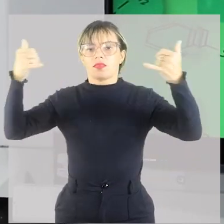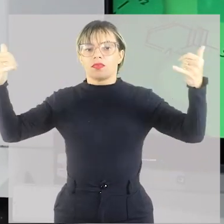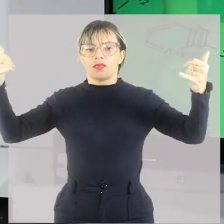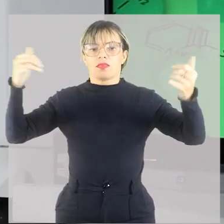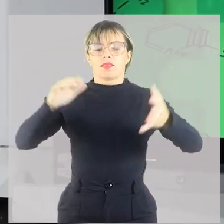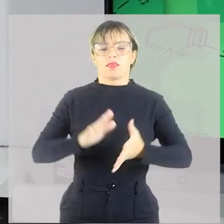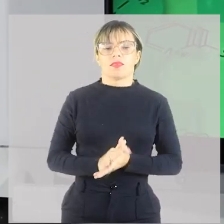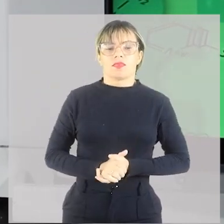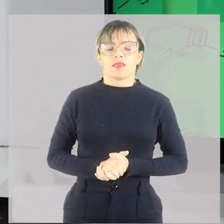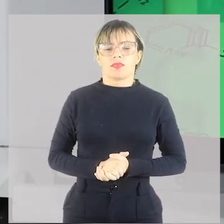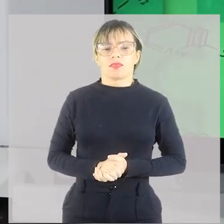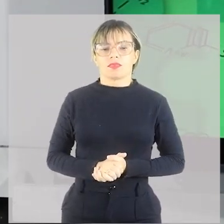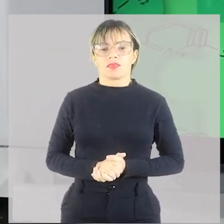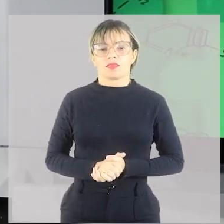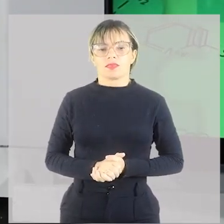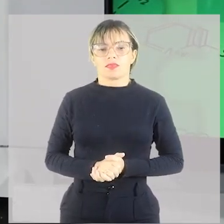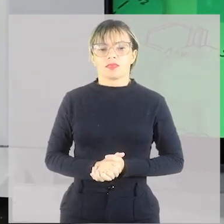ó.